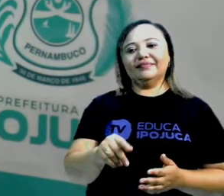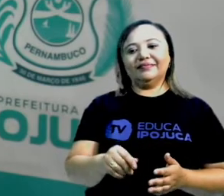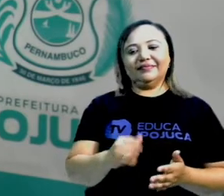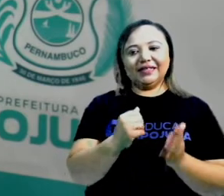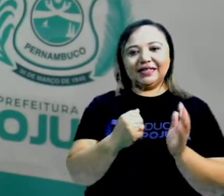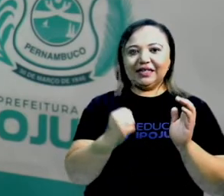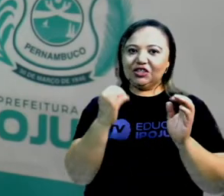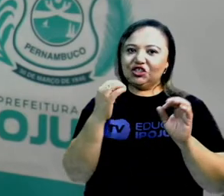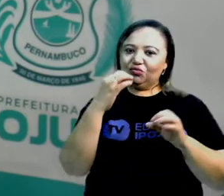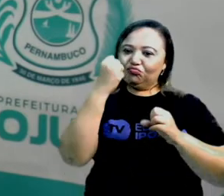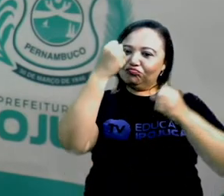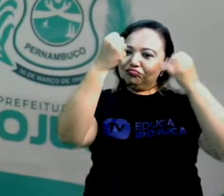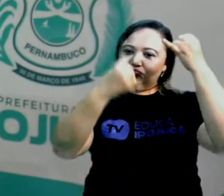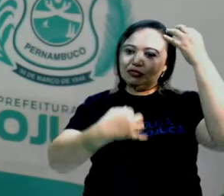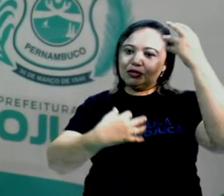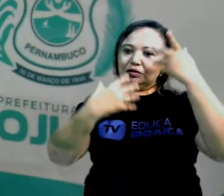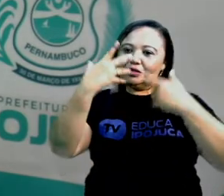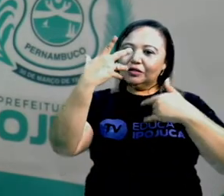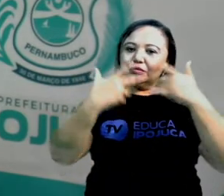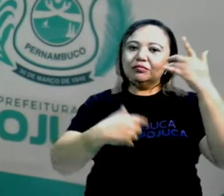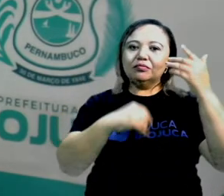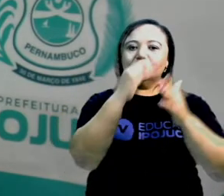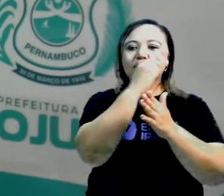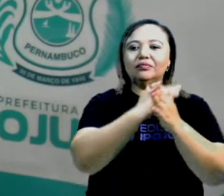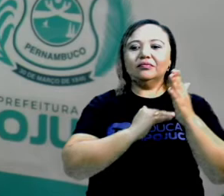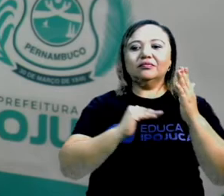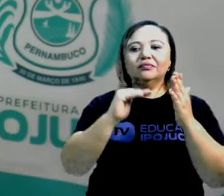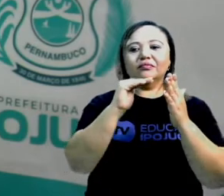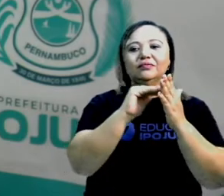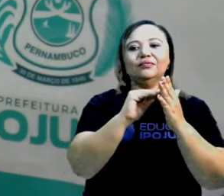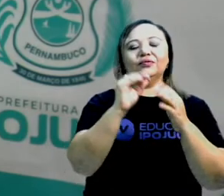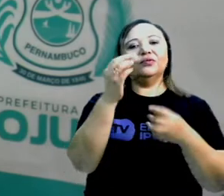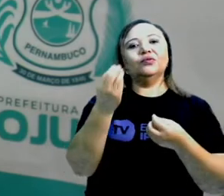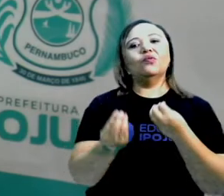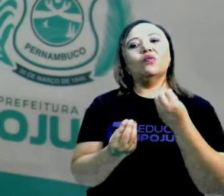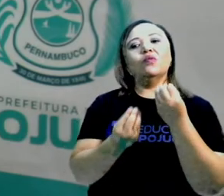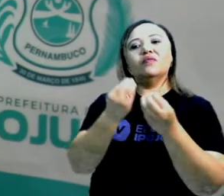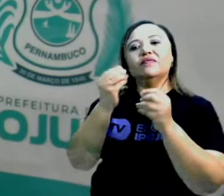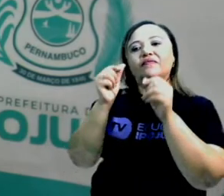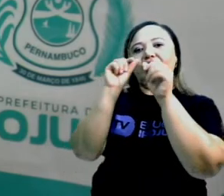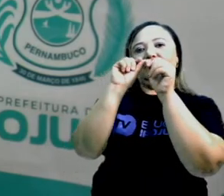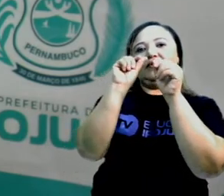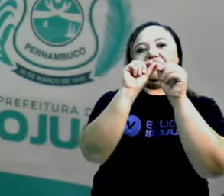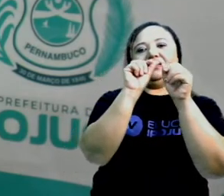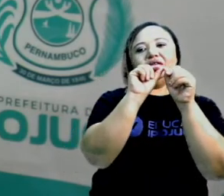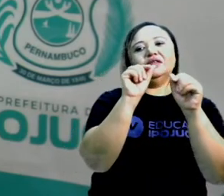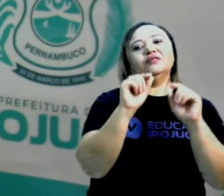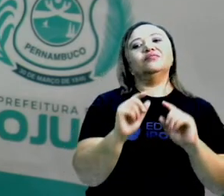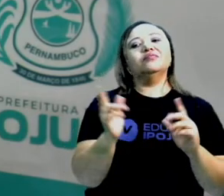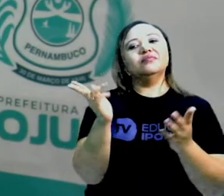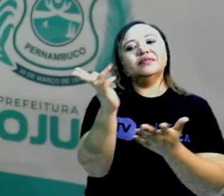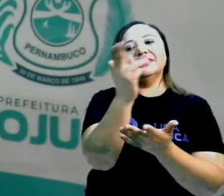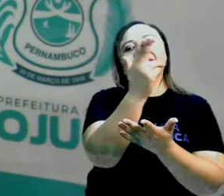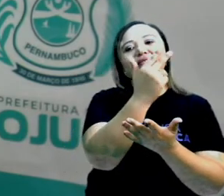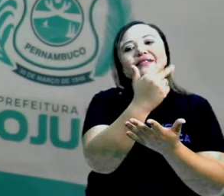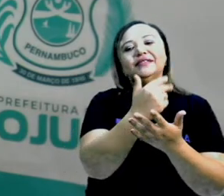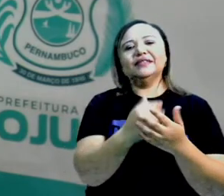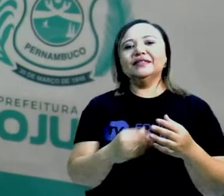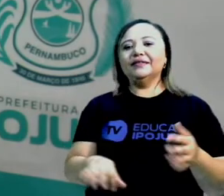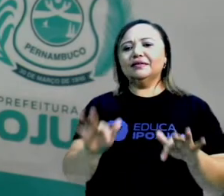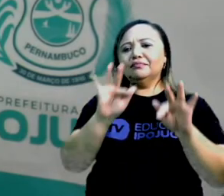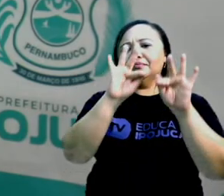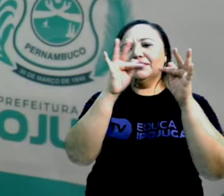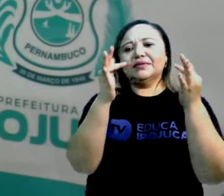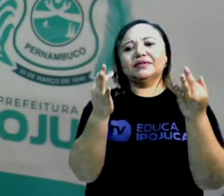passo a passo para o vídeo aí e faz esses desenhos que eles são maravilhosos e simples, né? Nem